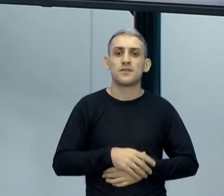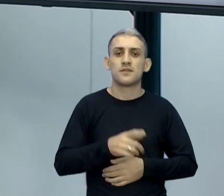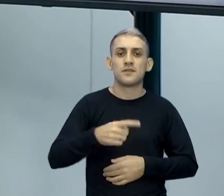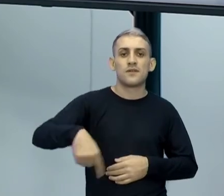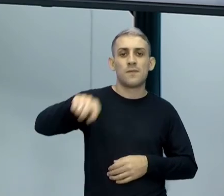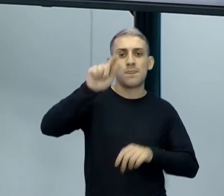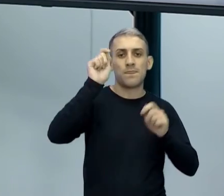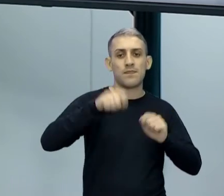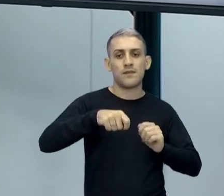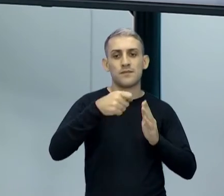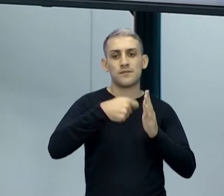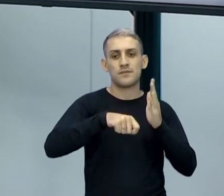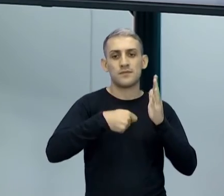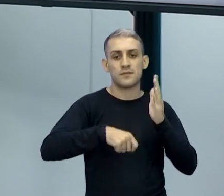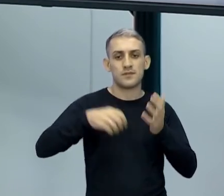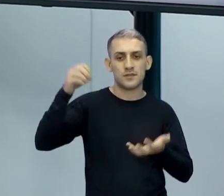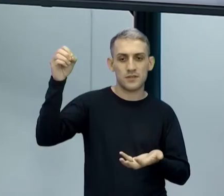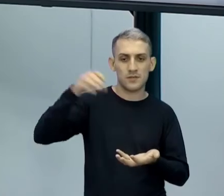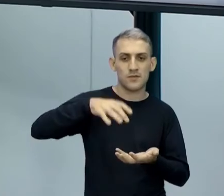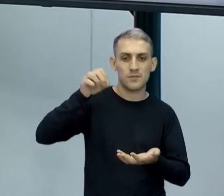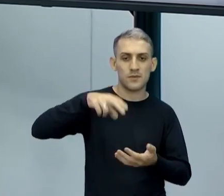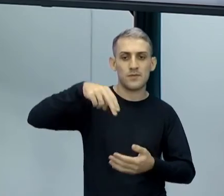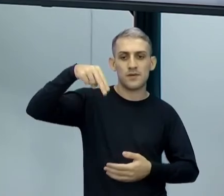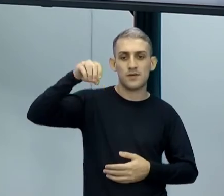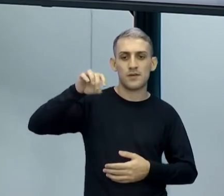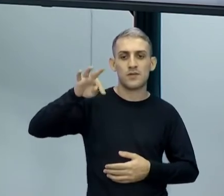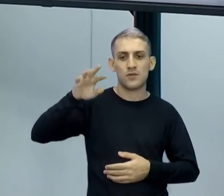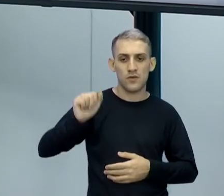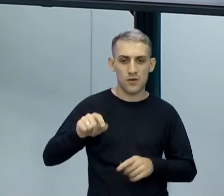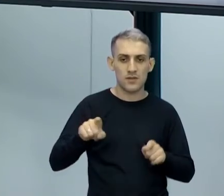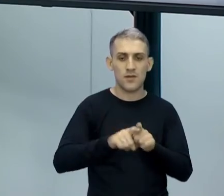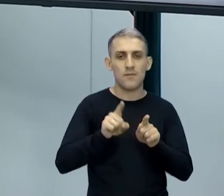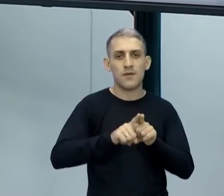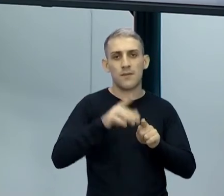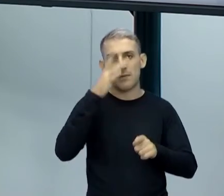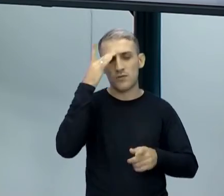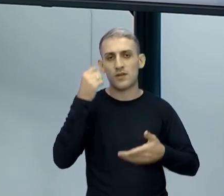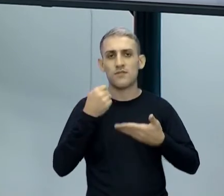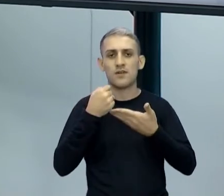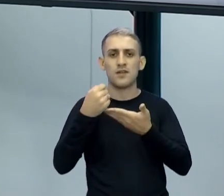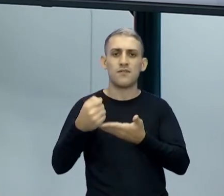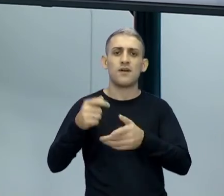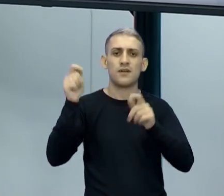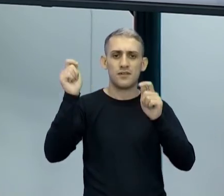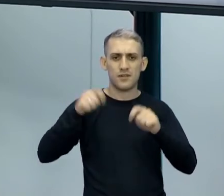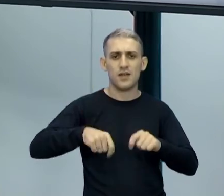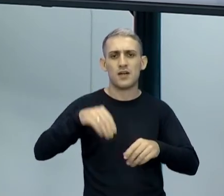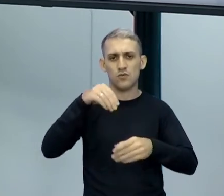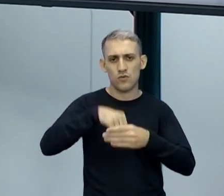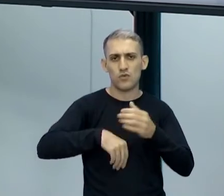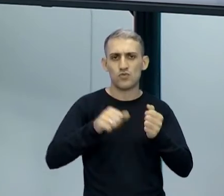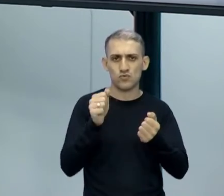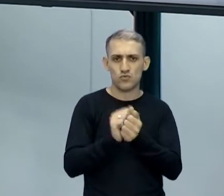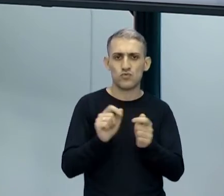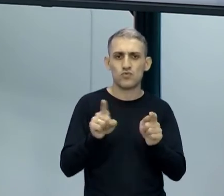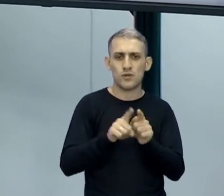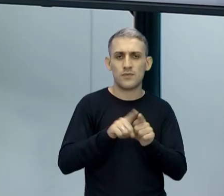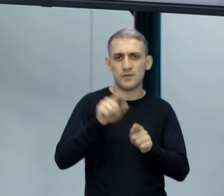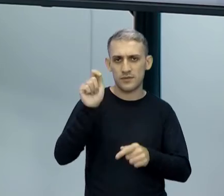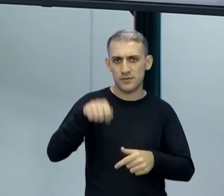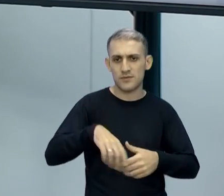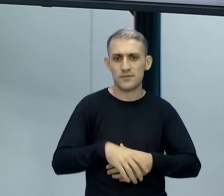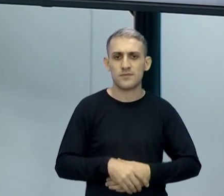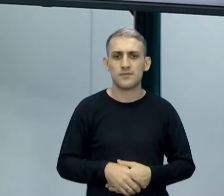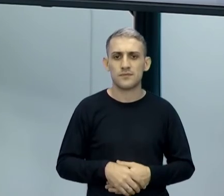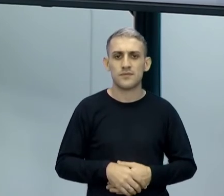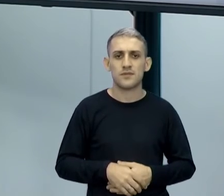escrever lá, né? Imprima a nota fiscal, ou a pessoa que vai entregar para você pode colocar no fluxograma dela. Emita a nota